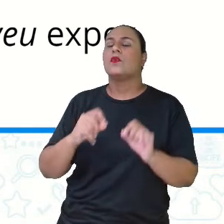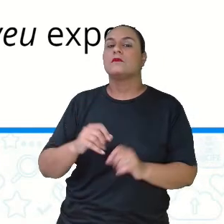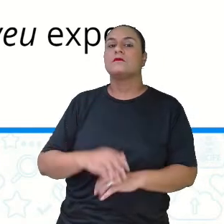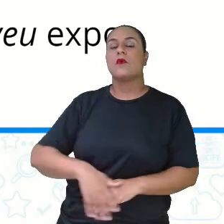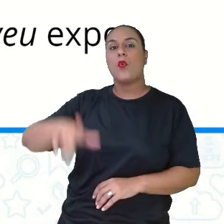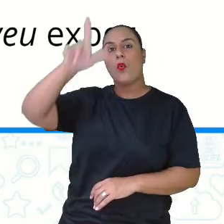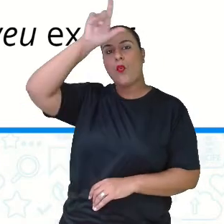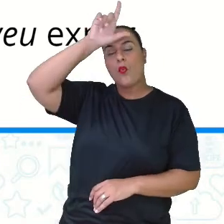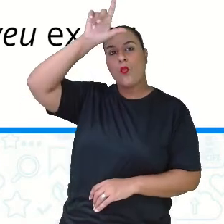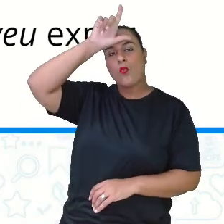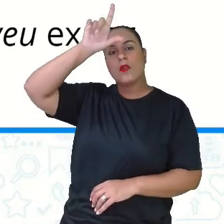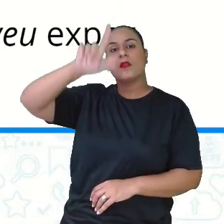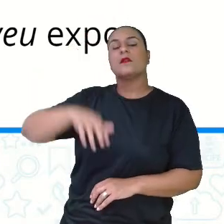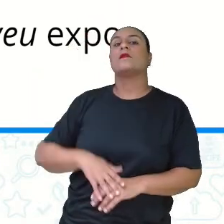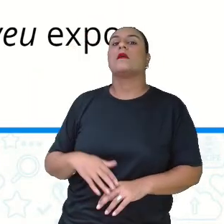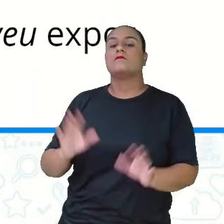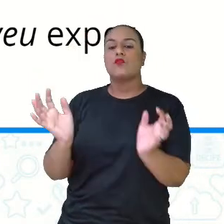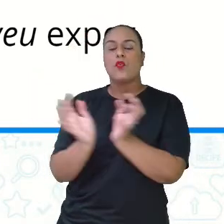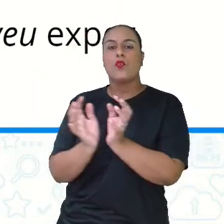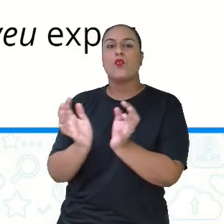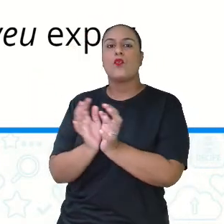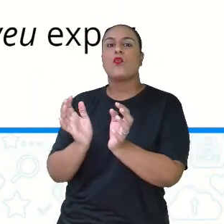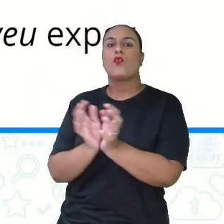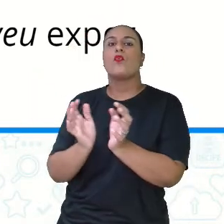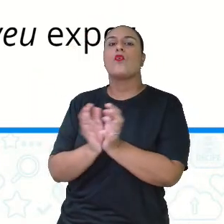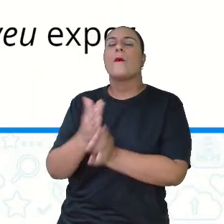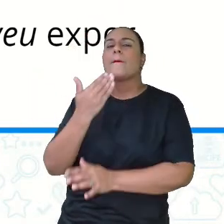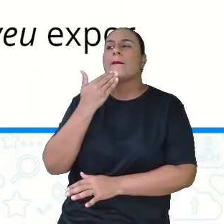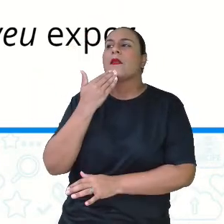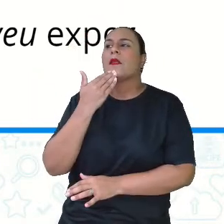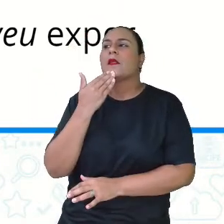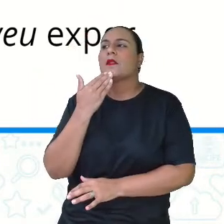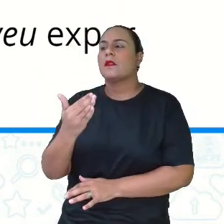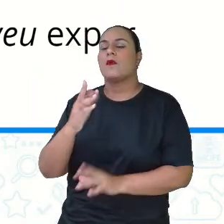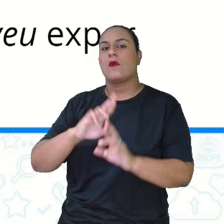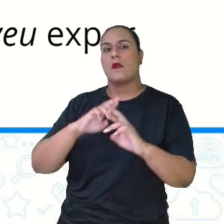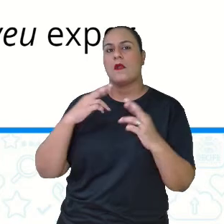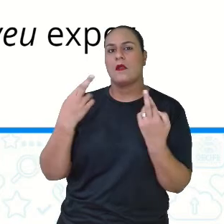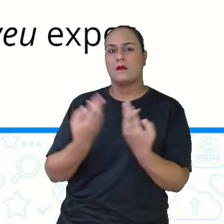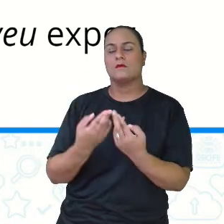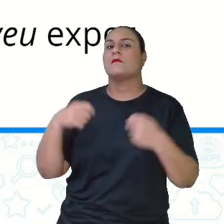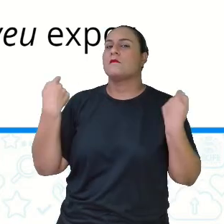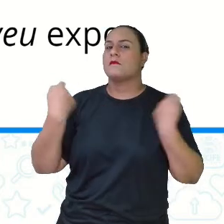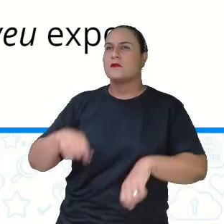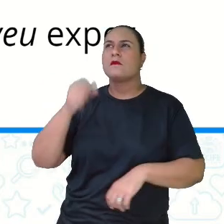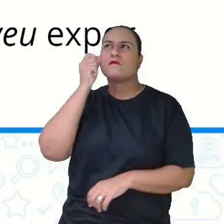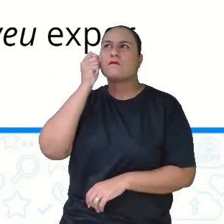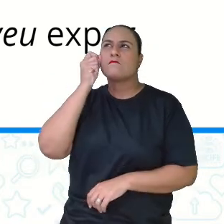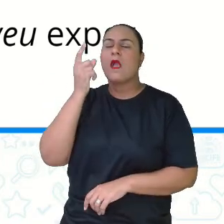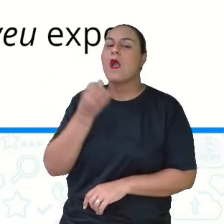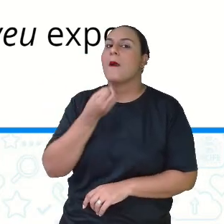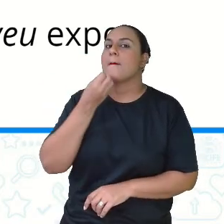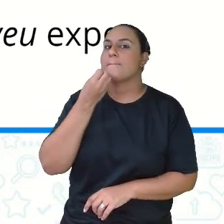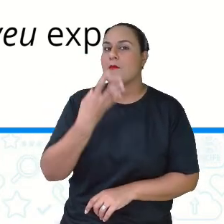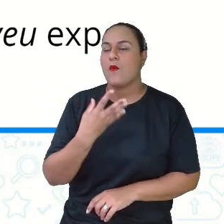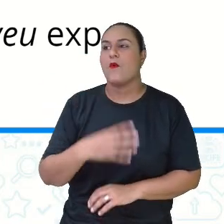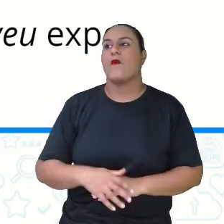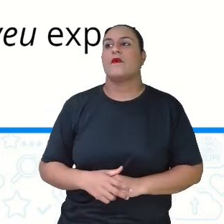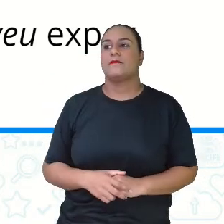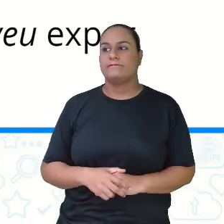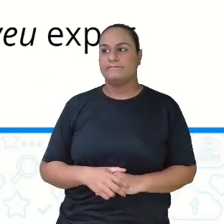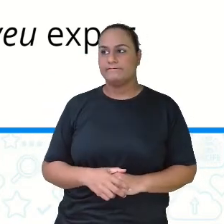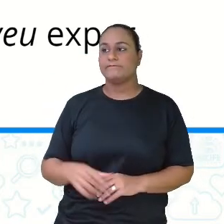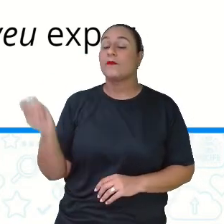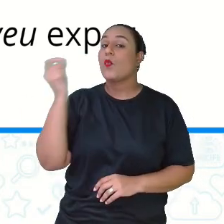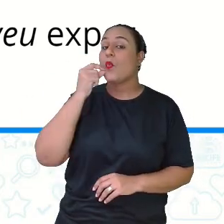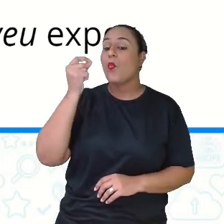o líder do grupo convocou uma reunião. Precisamos de uma boa ideia, falou o líder.